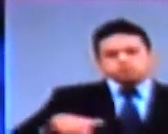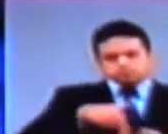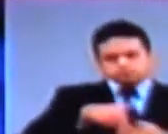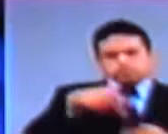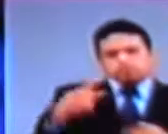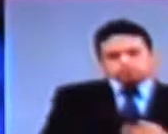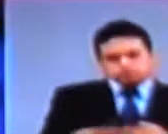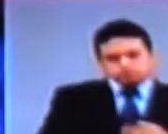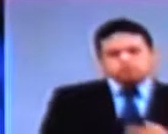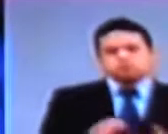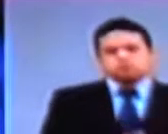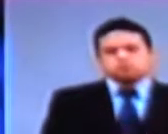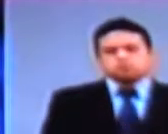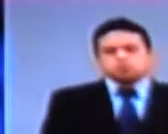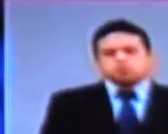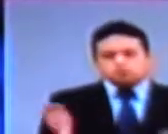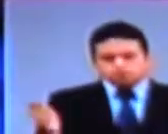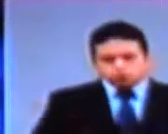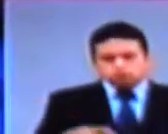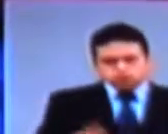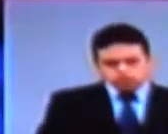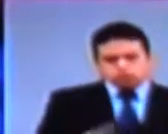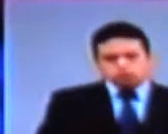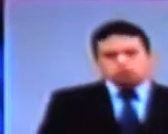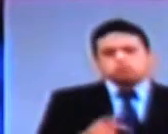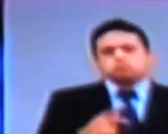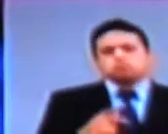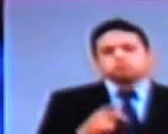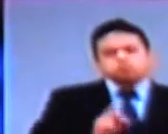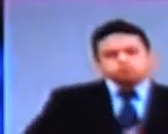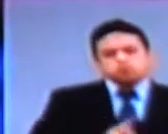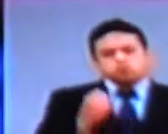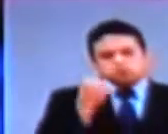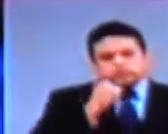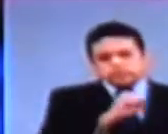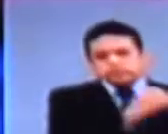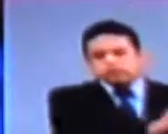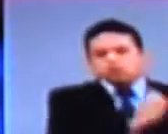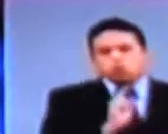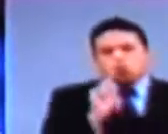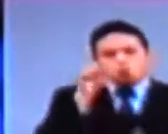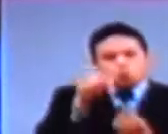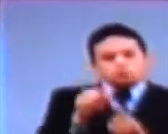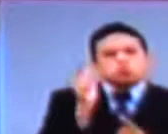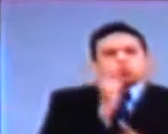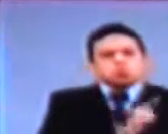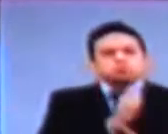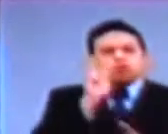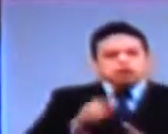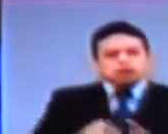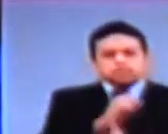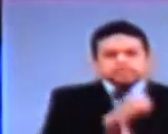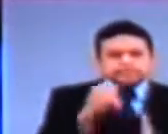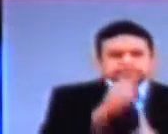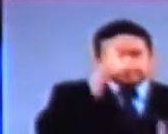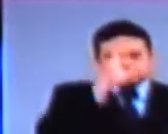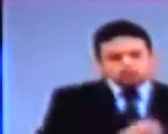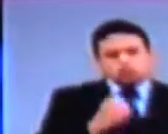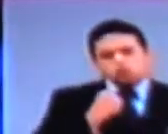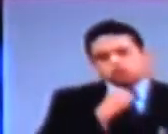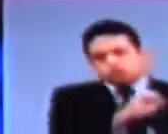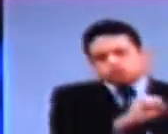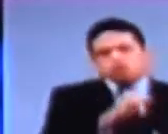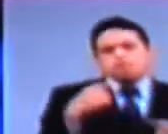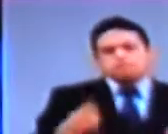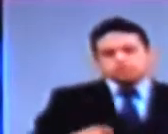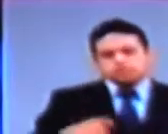tribuna, que podemos aqui defender. Né, alcançar o principal objetivo, que é defender o cidadão, principalmente aquele que